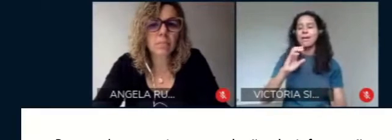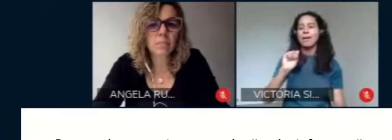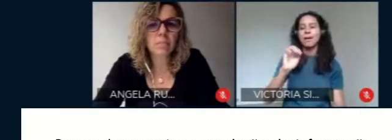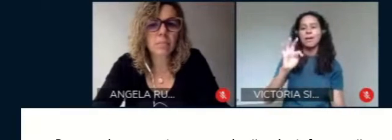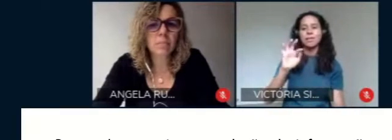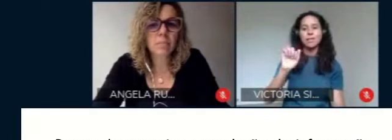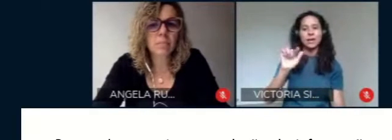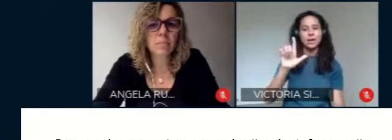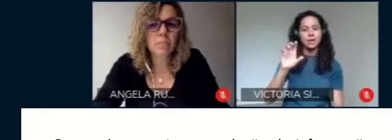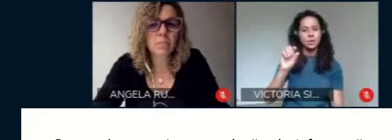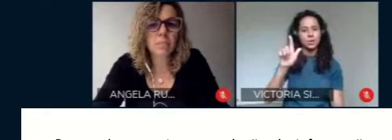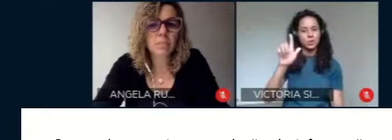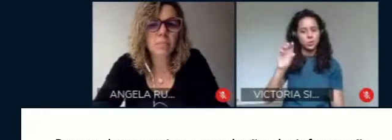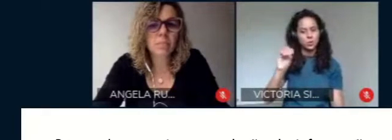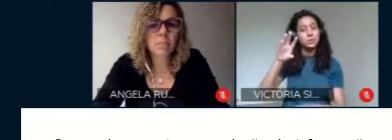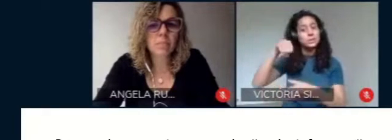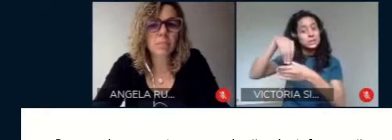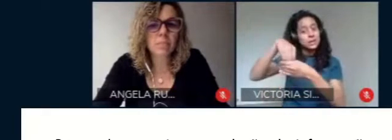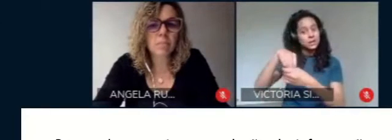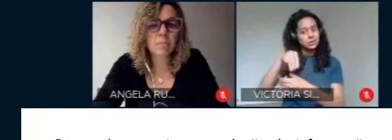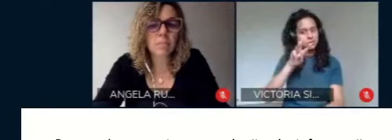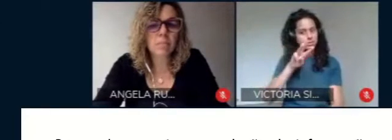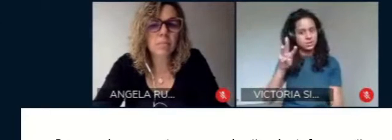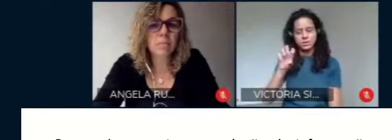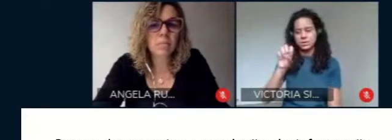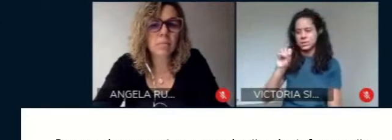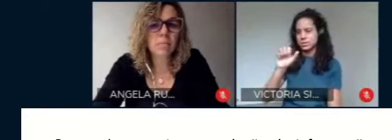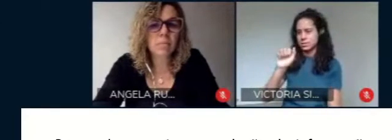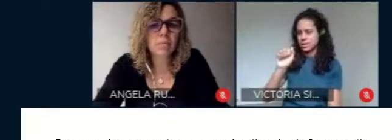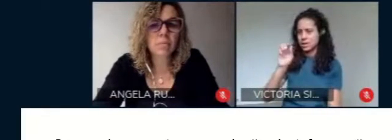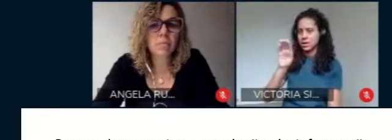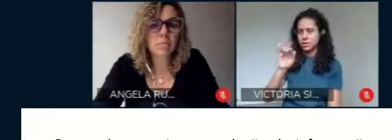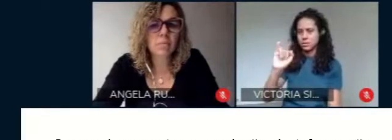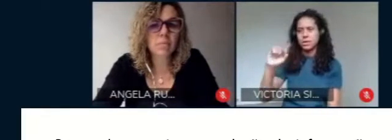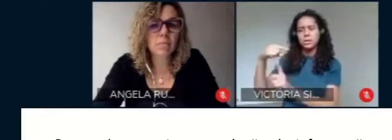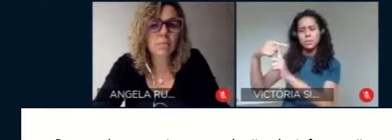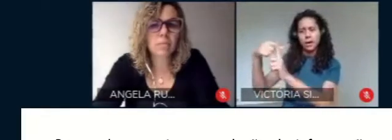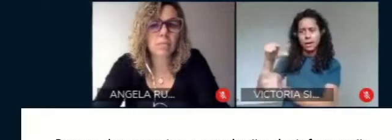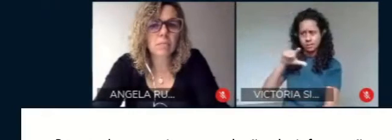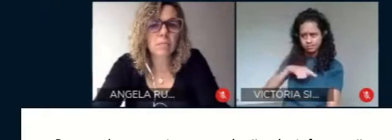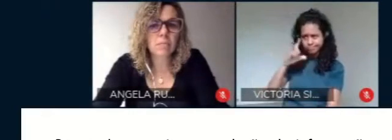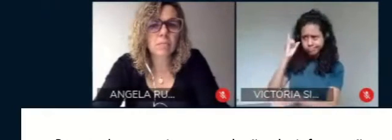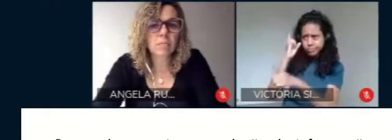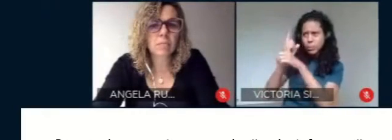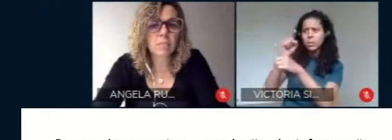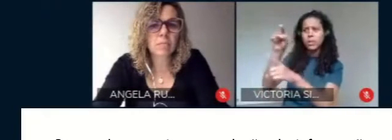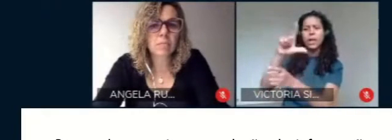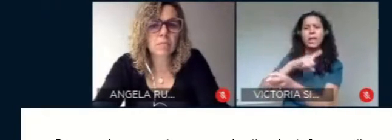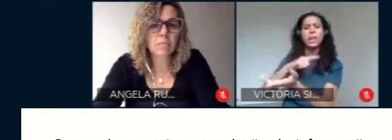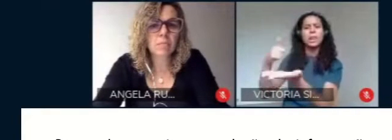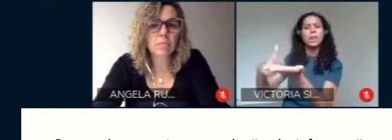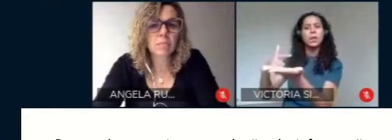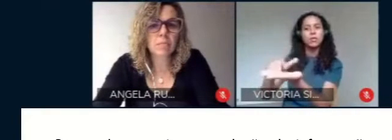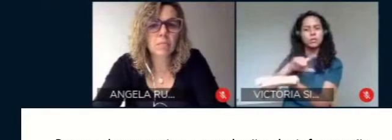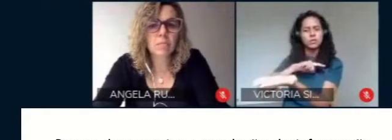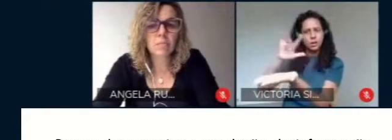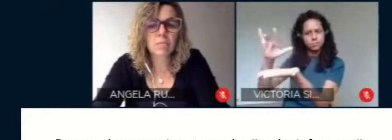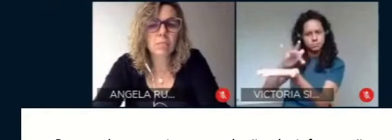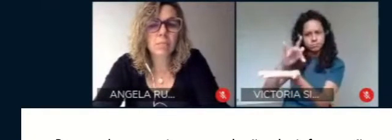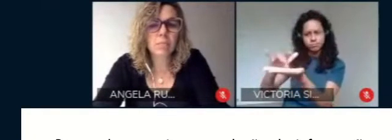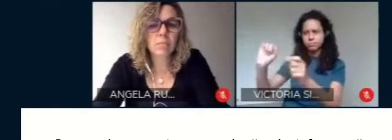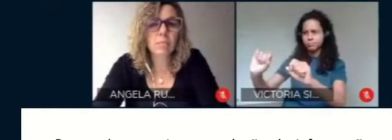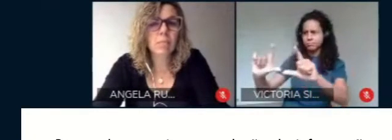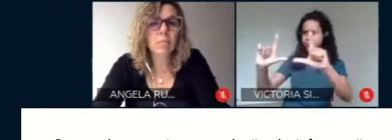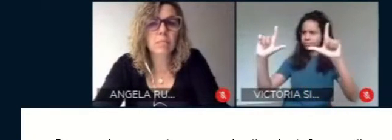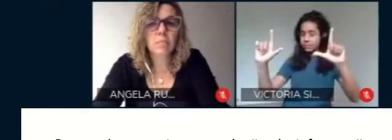vocês identificam um livro e vocês têm que acessá-lo. Se ele for um livro eletrônico, vai ter um link. Se ele